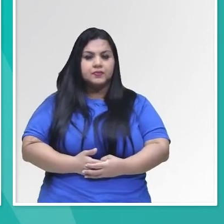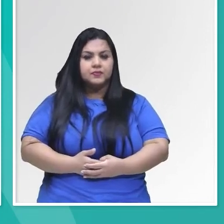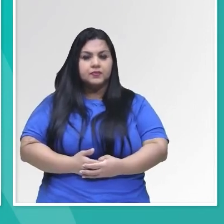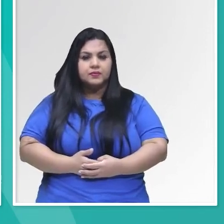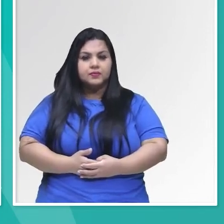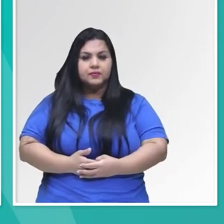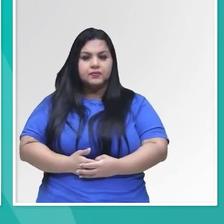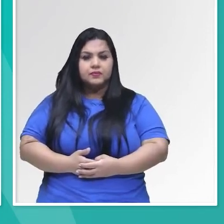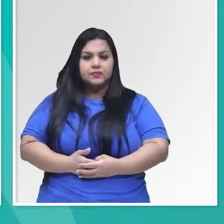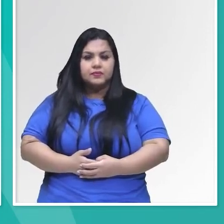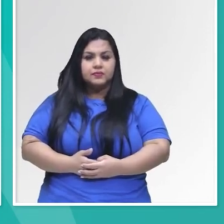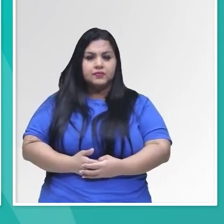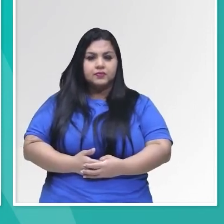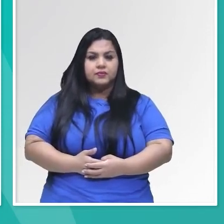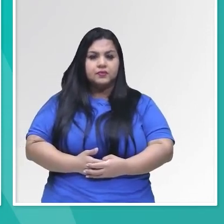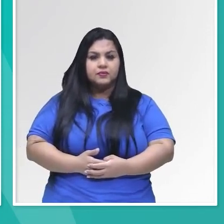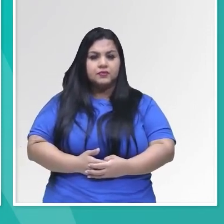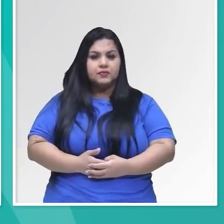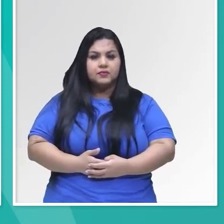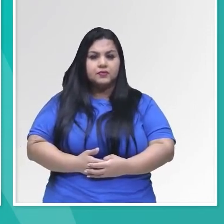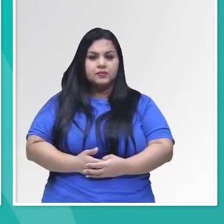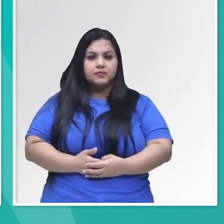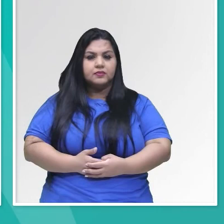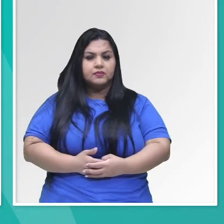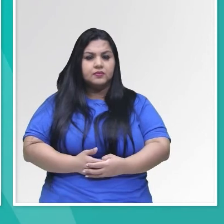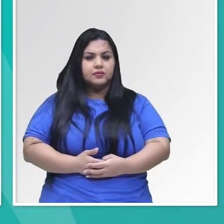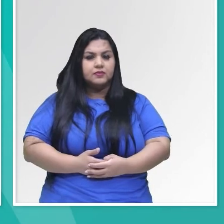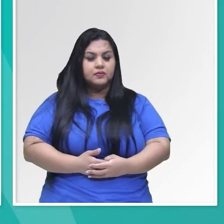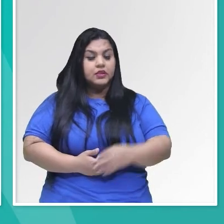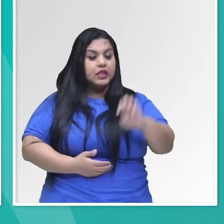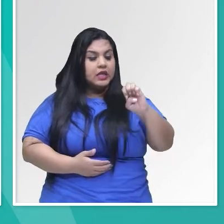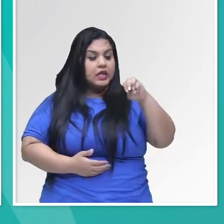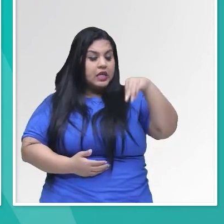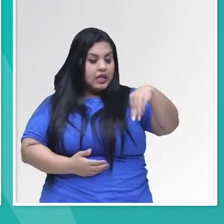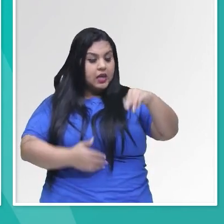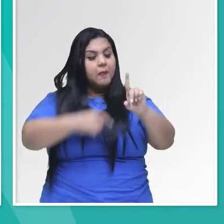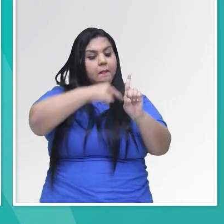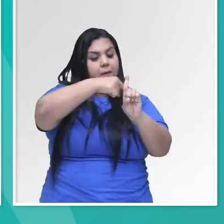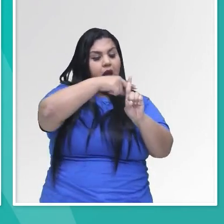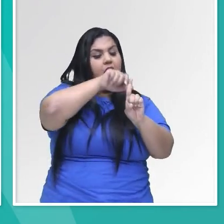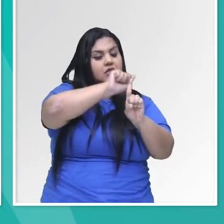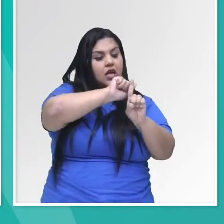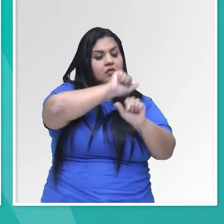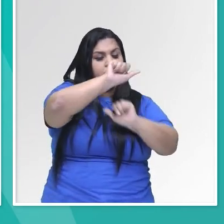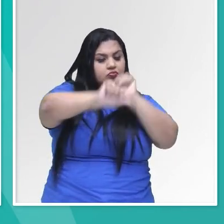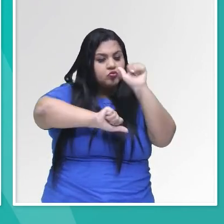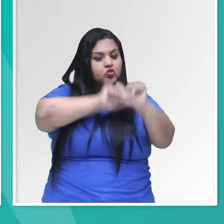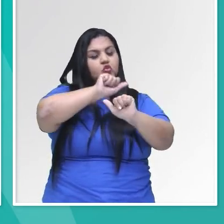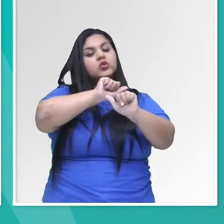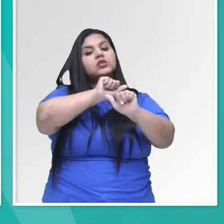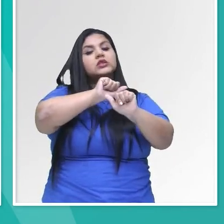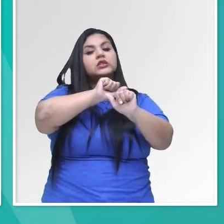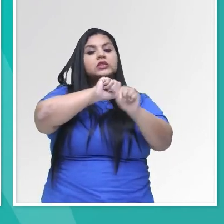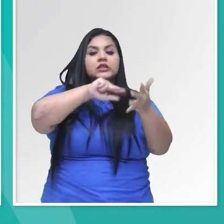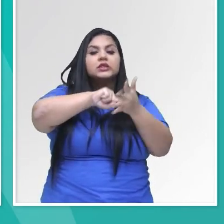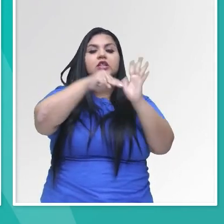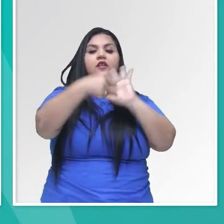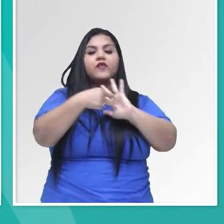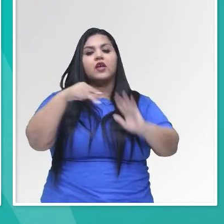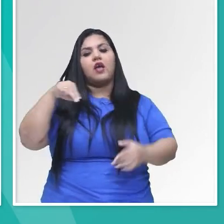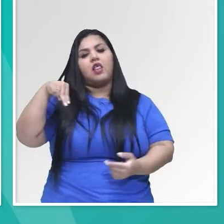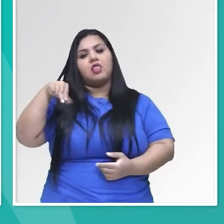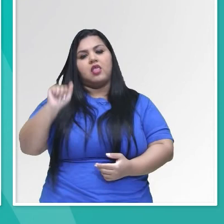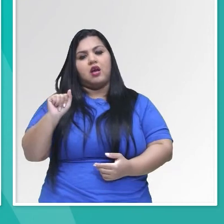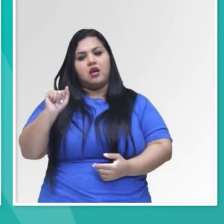Tá aqui, ó. Em mais a. O na é isso aí. Crer